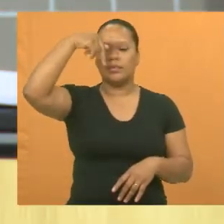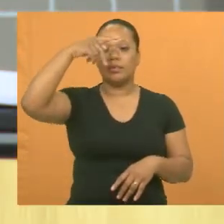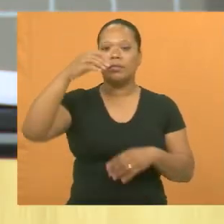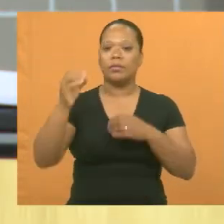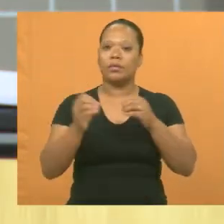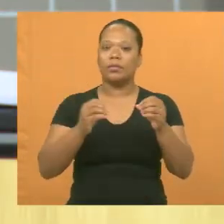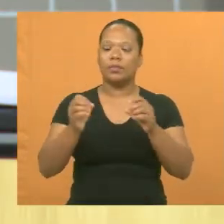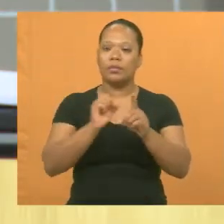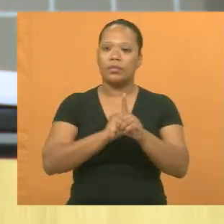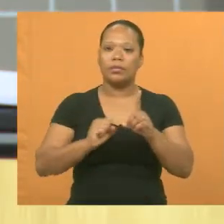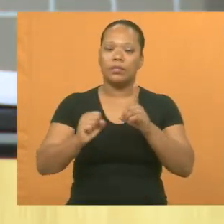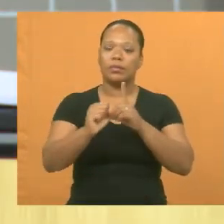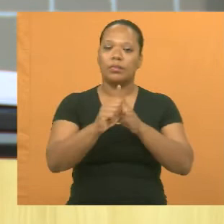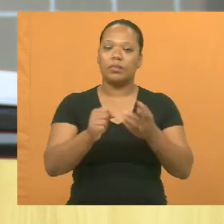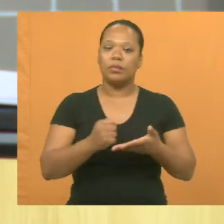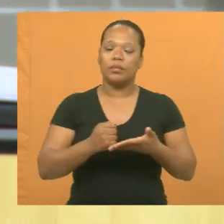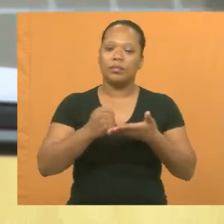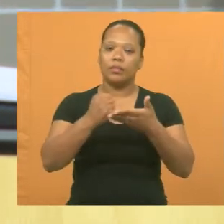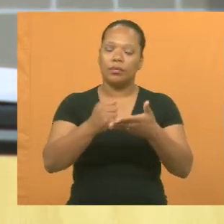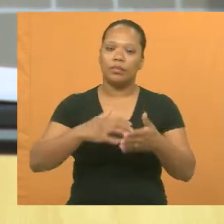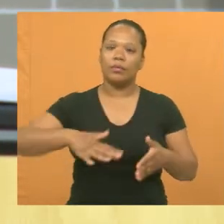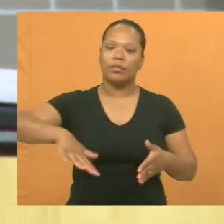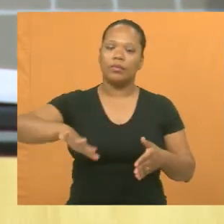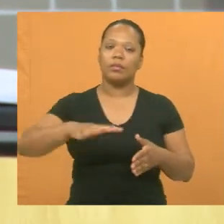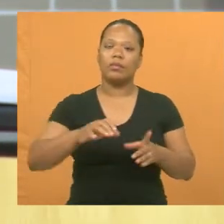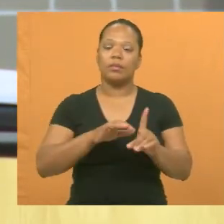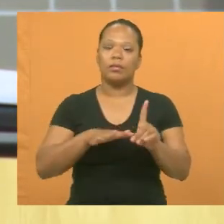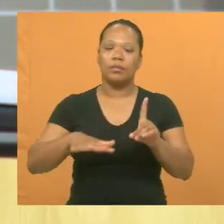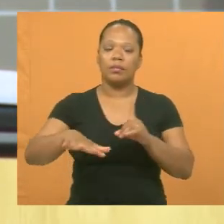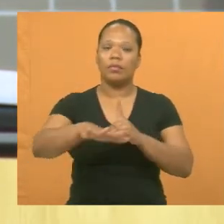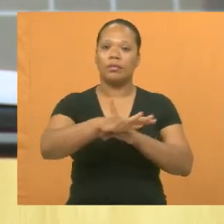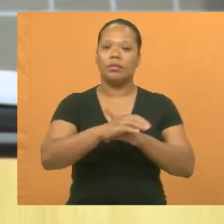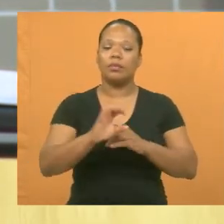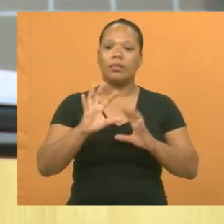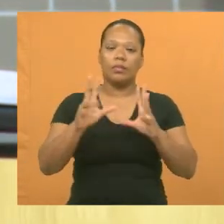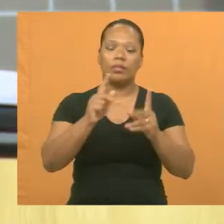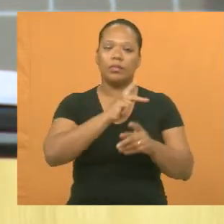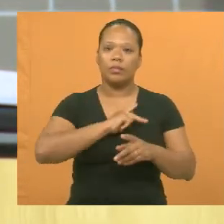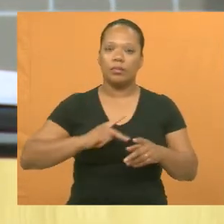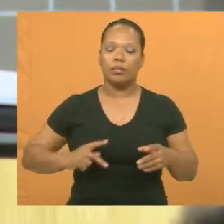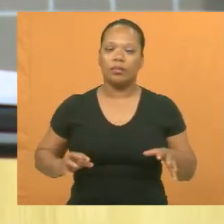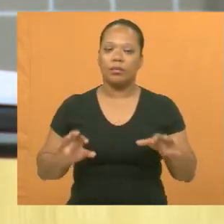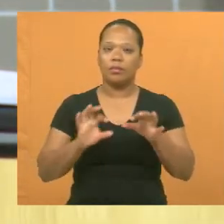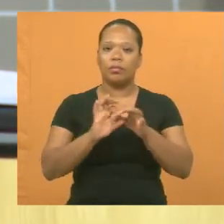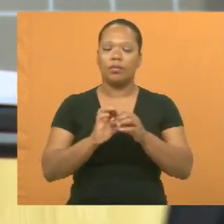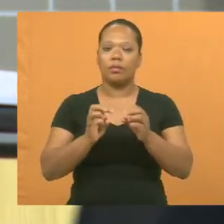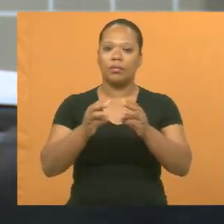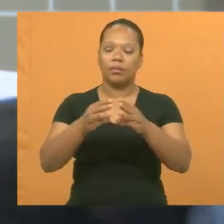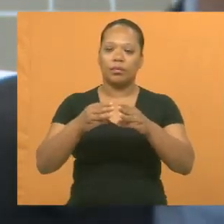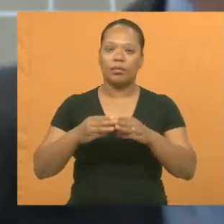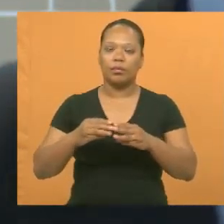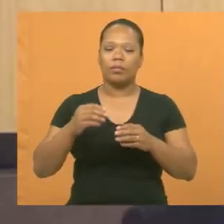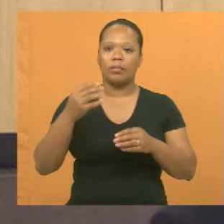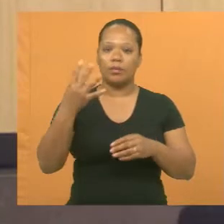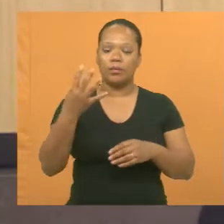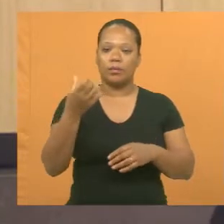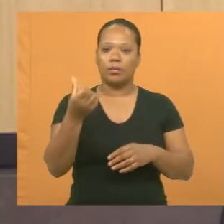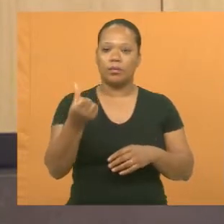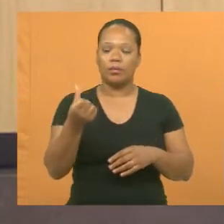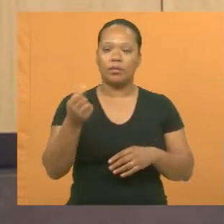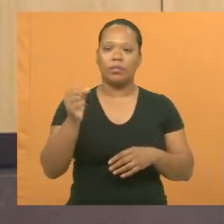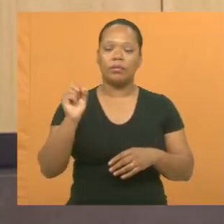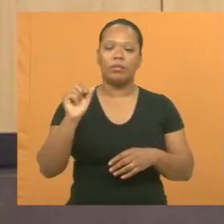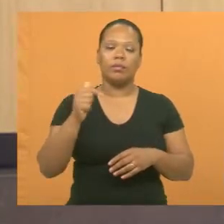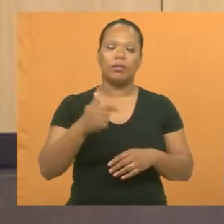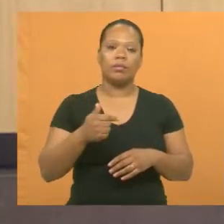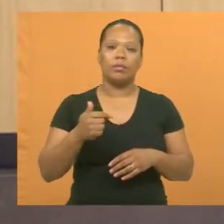sociais realizadas em prol de nossa comunidade. Autoria, todos os vereadores. Moção número 462,